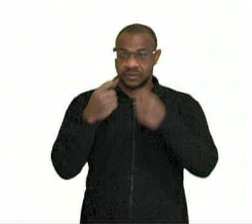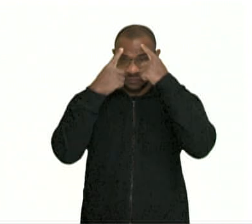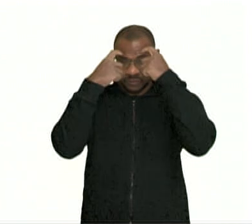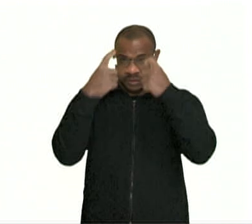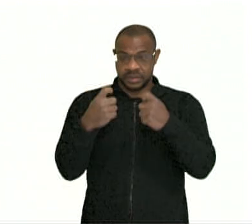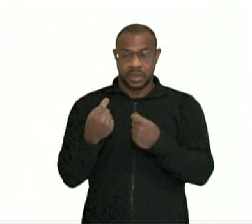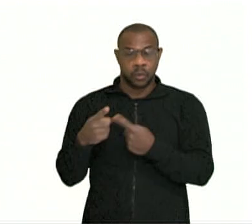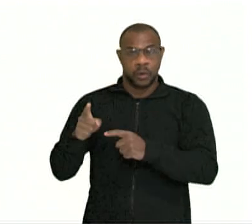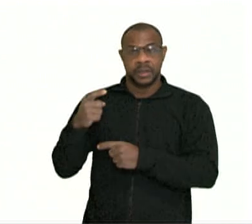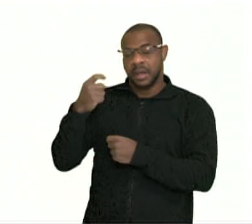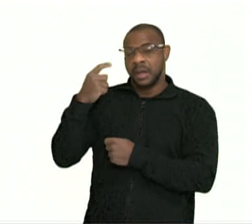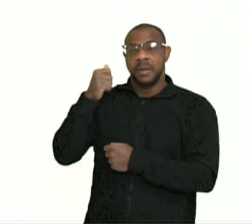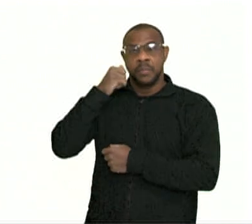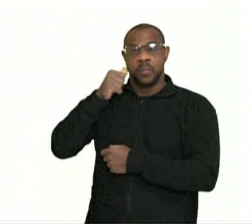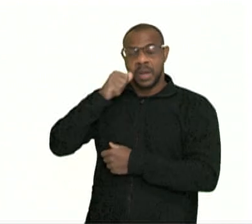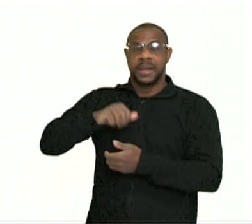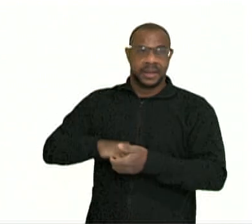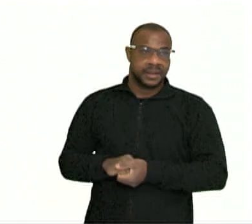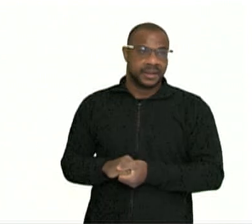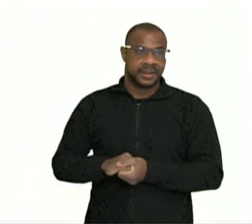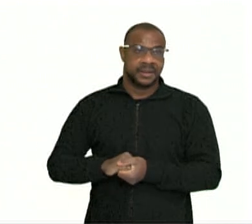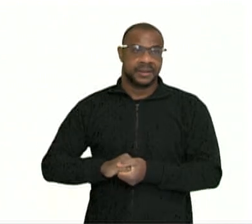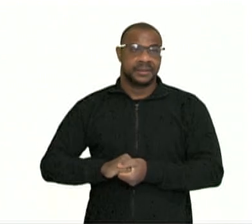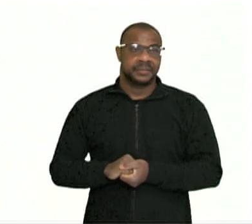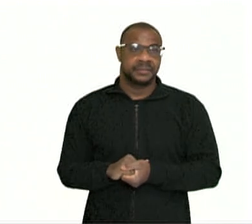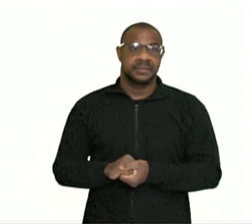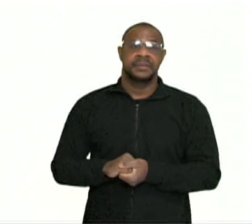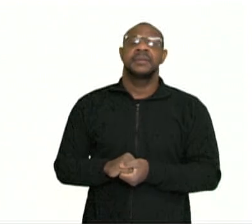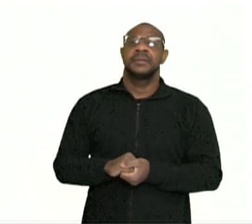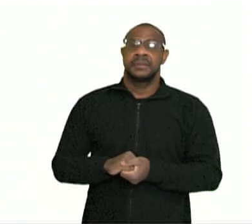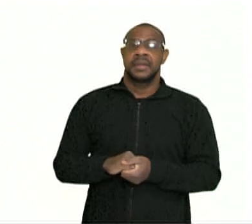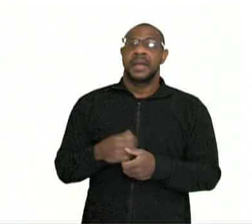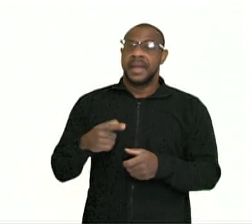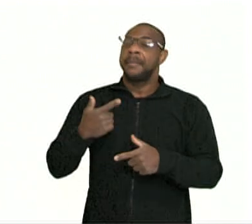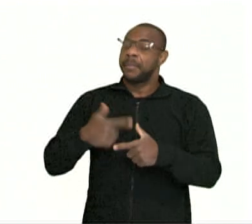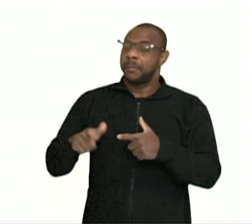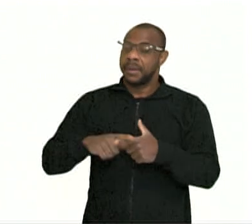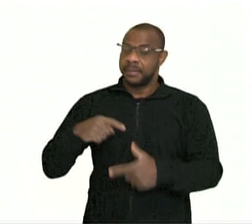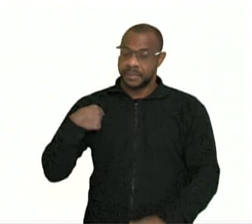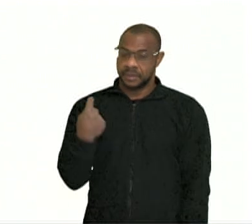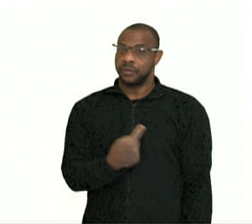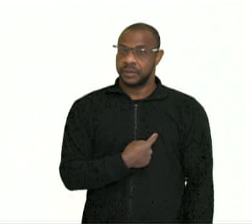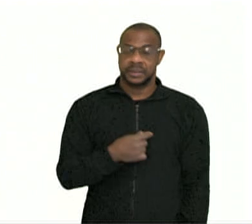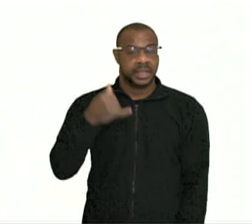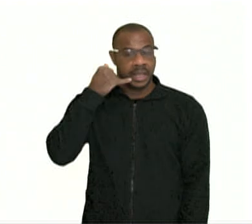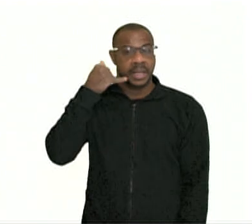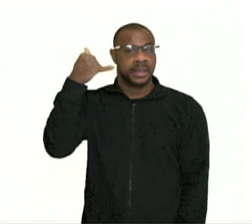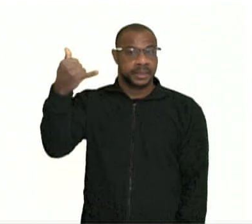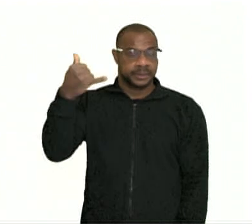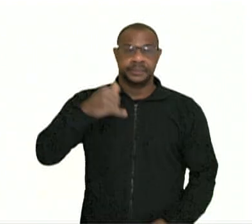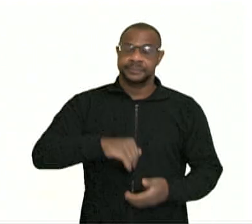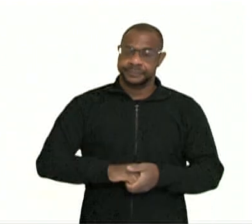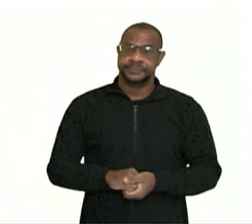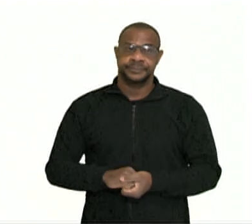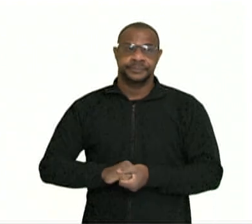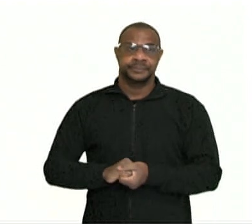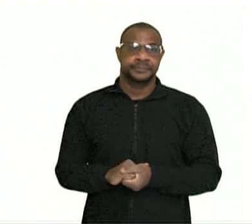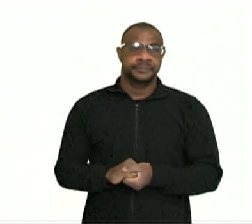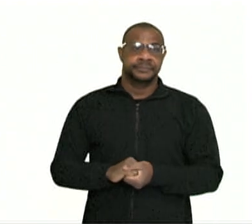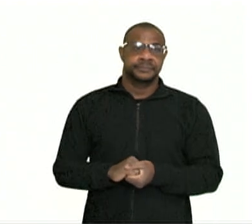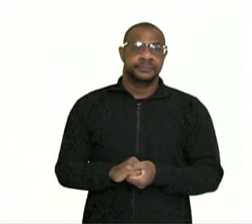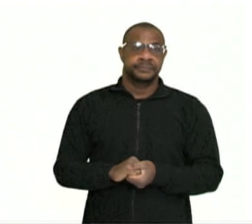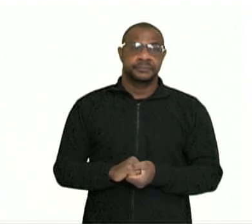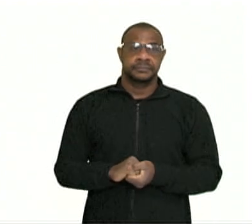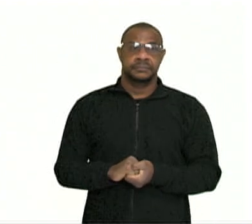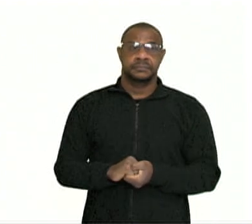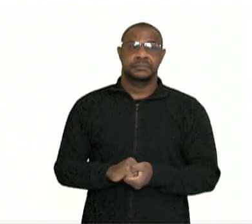contra as mulheres, eu ligo. Violência contra a mulher também é problema nosso, ligue e denuncie, ligue 180, a ligação é gratuita.